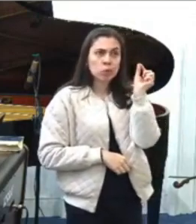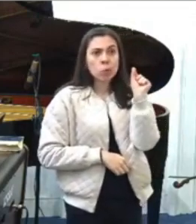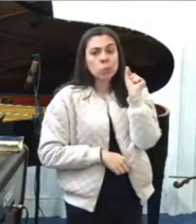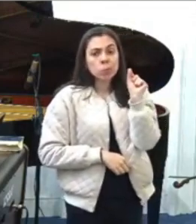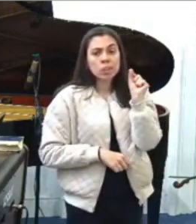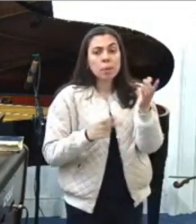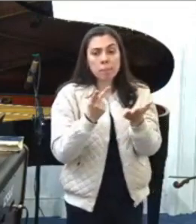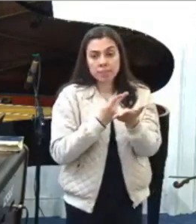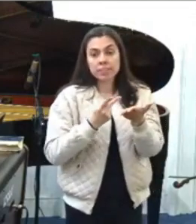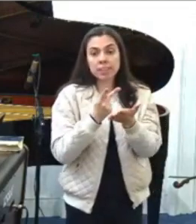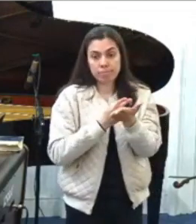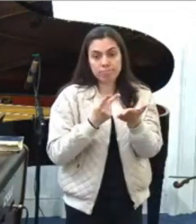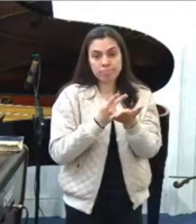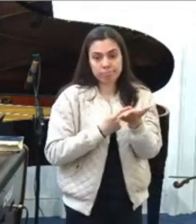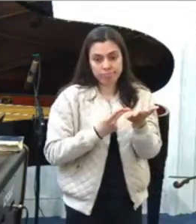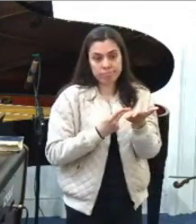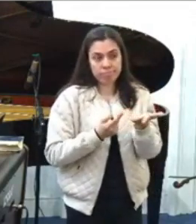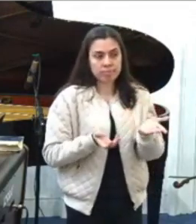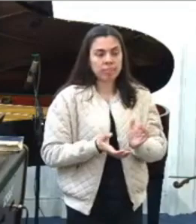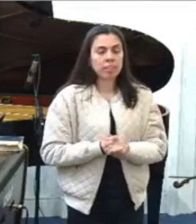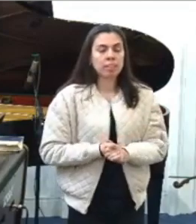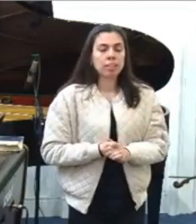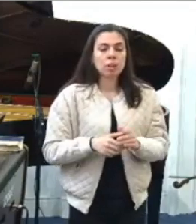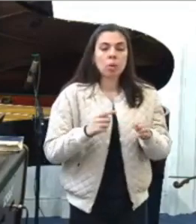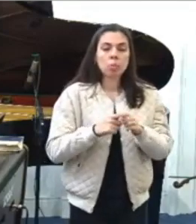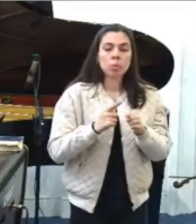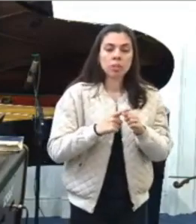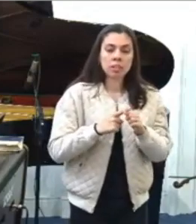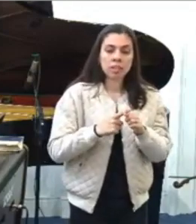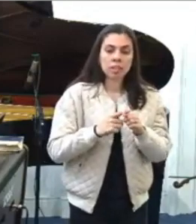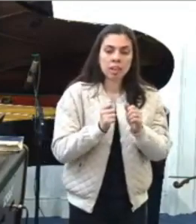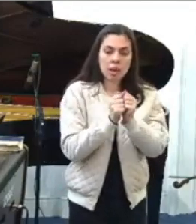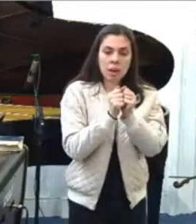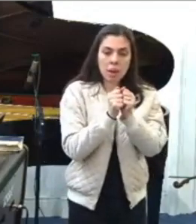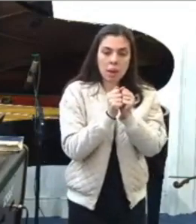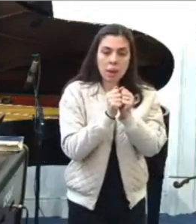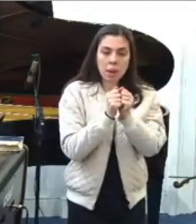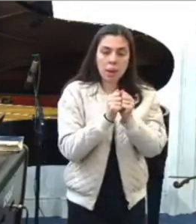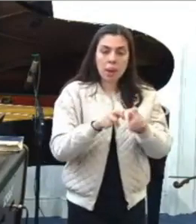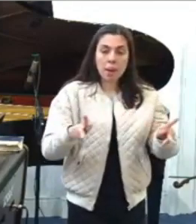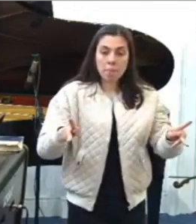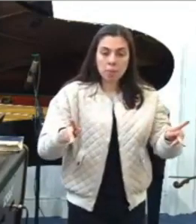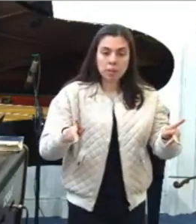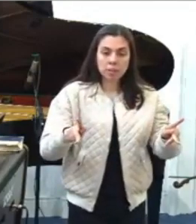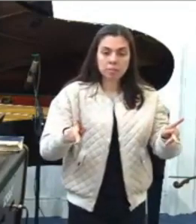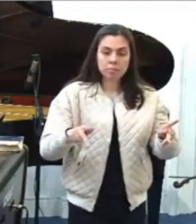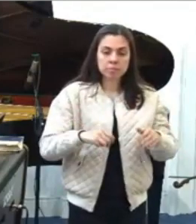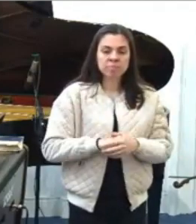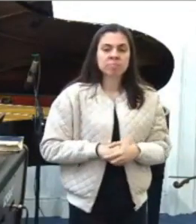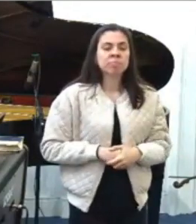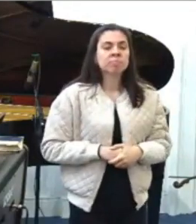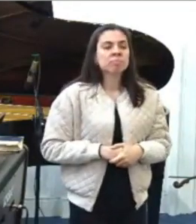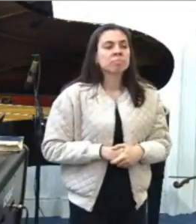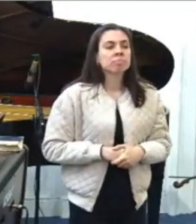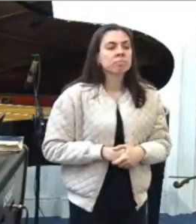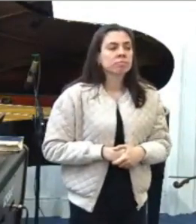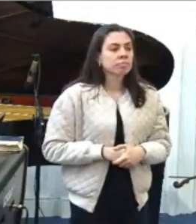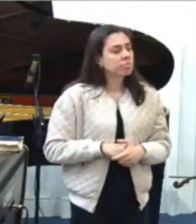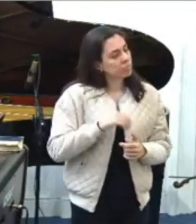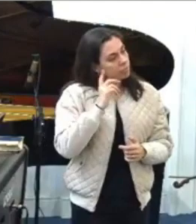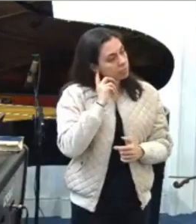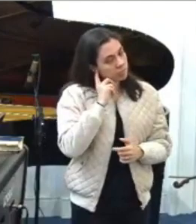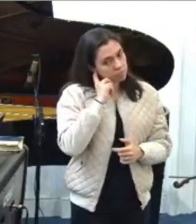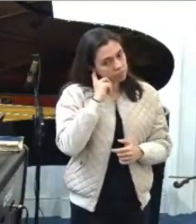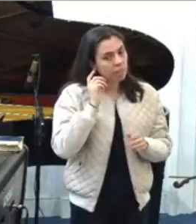a gente está diante de um texto bastante simbólico e com vários desenhos que eu acredito que poderiam ser feitos. Então eu vou deixar para as